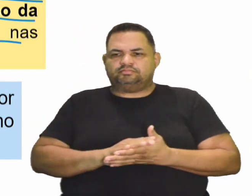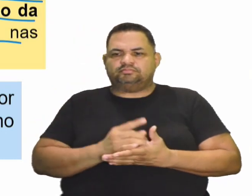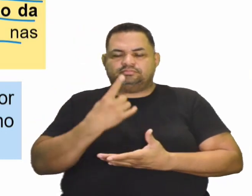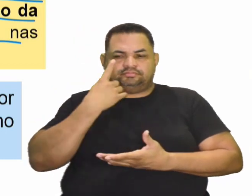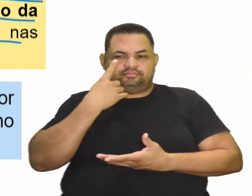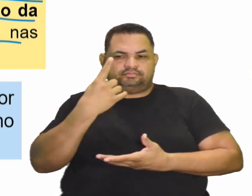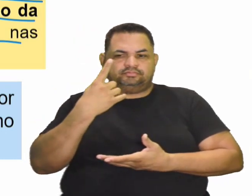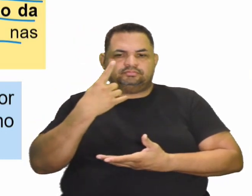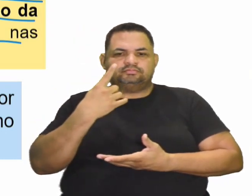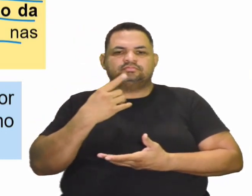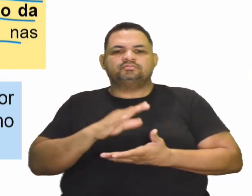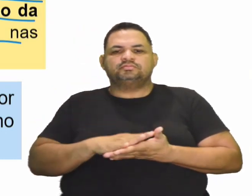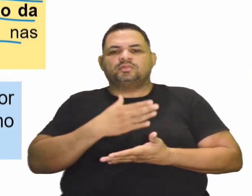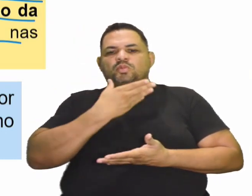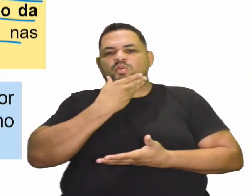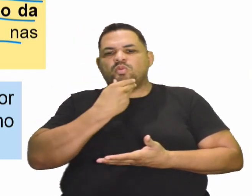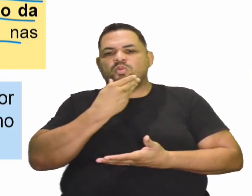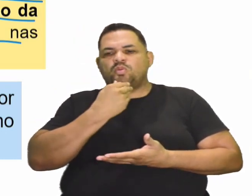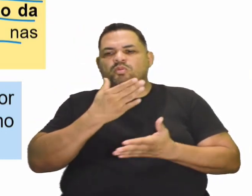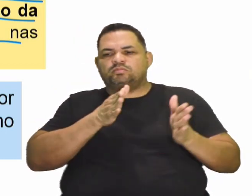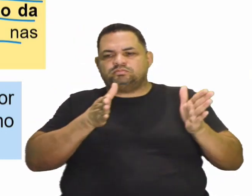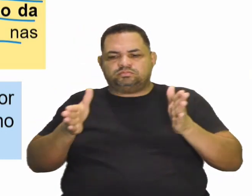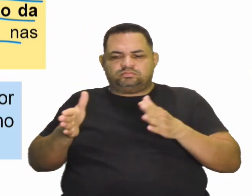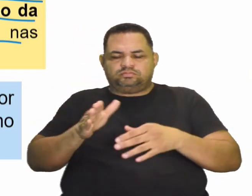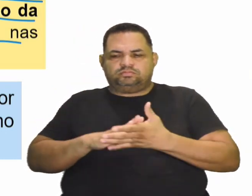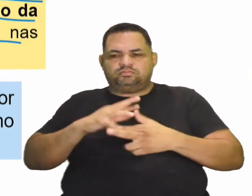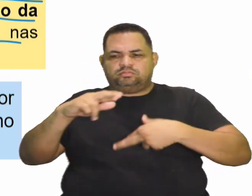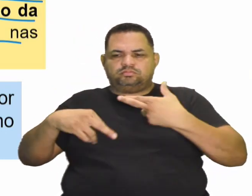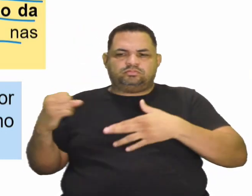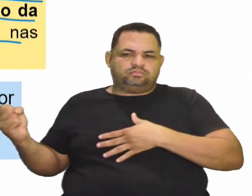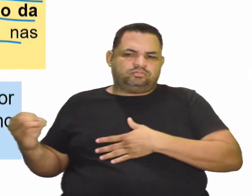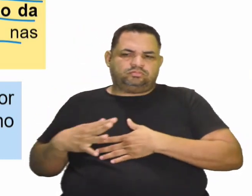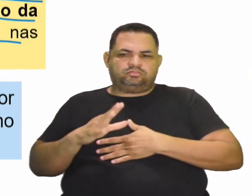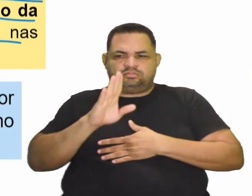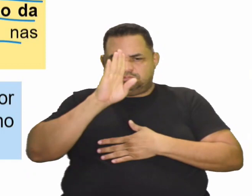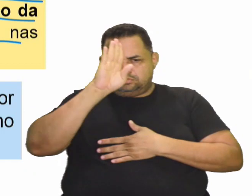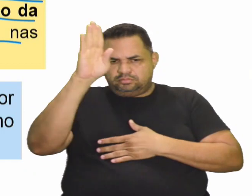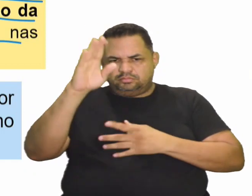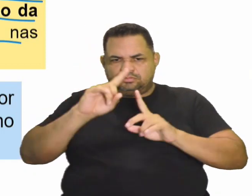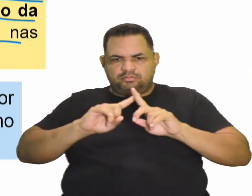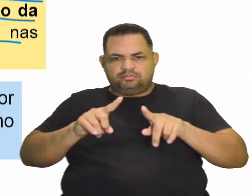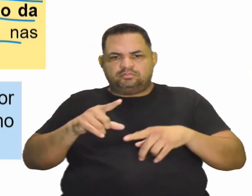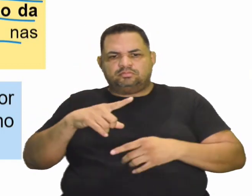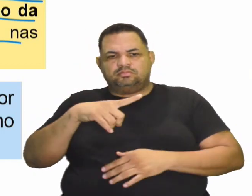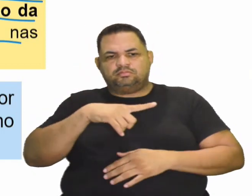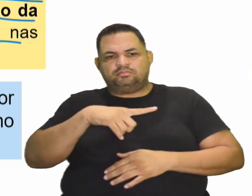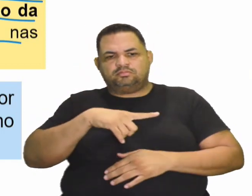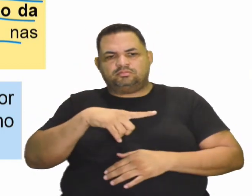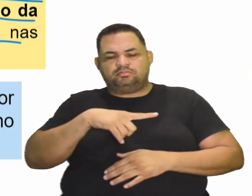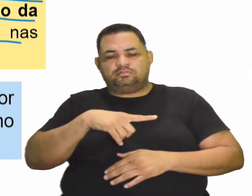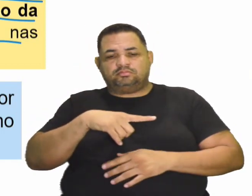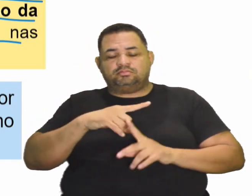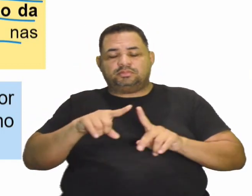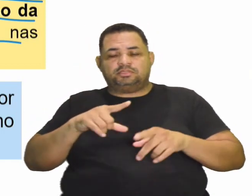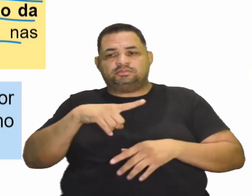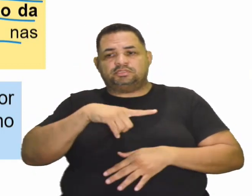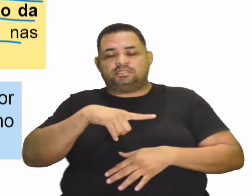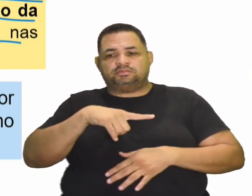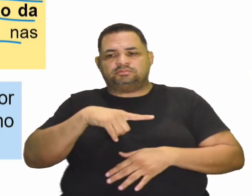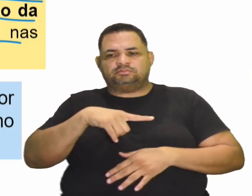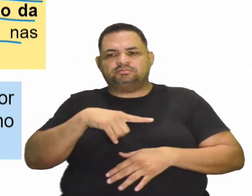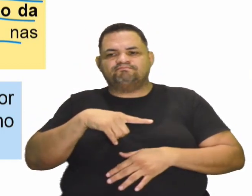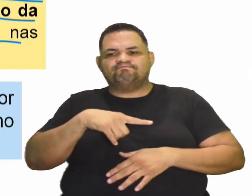observar que o homem, né, do período renascentista, é o tema principal. Porém, ainda há muitos artistas que